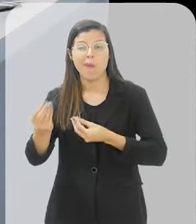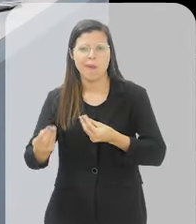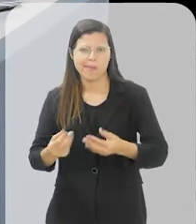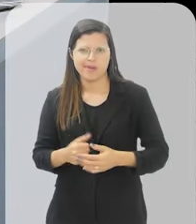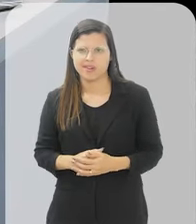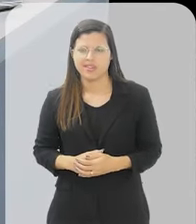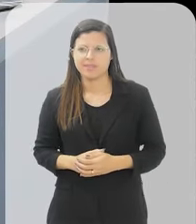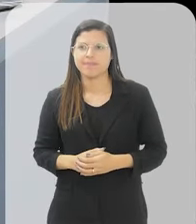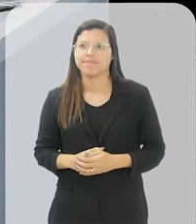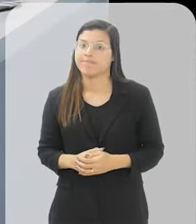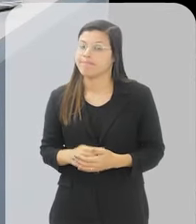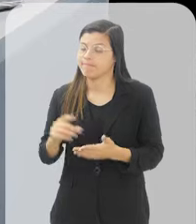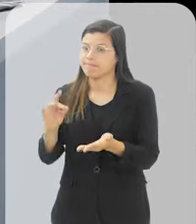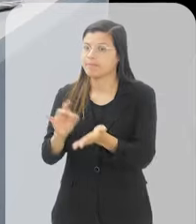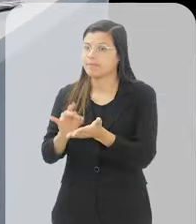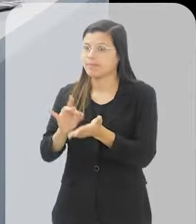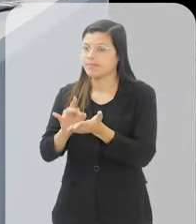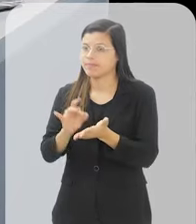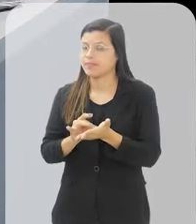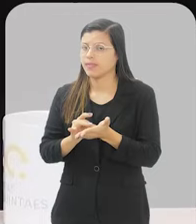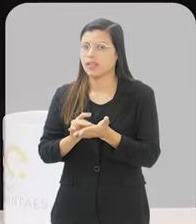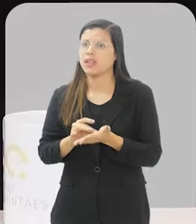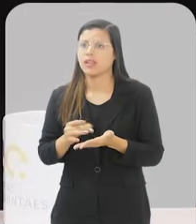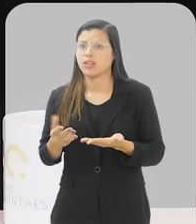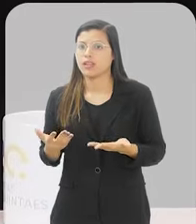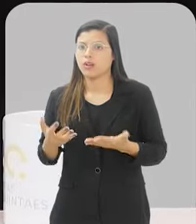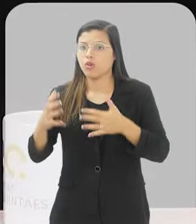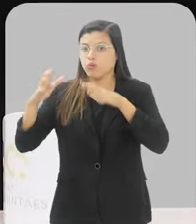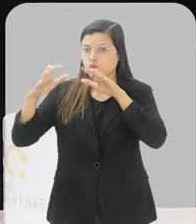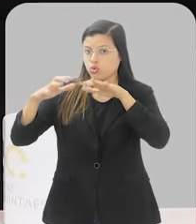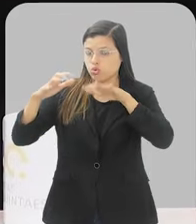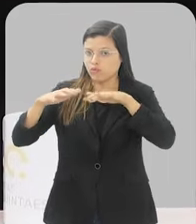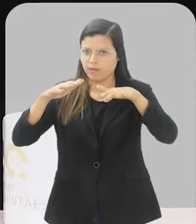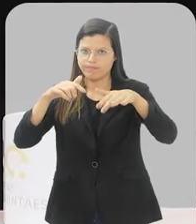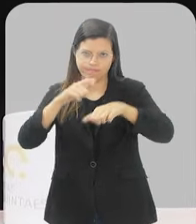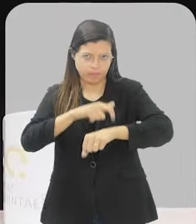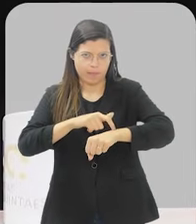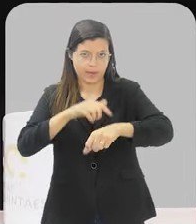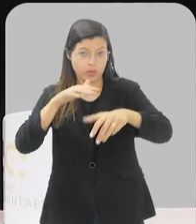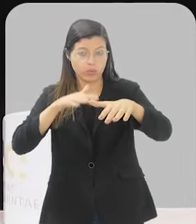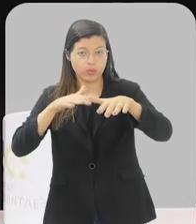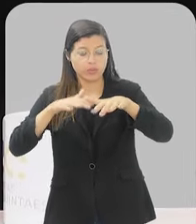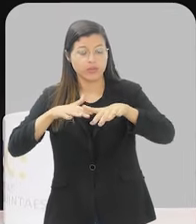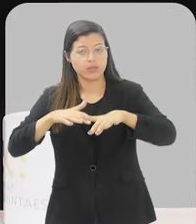a verdade, a chuva. Então, quando você pega a chuva no desfile,